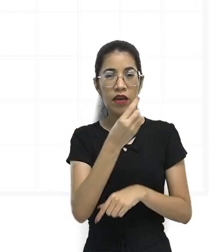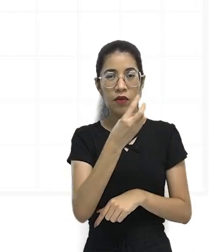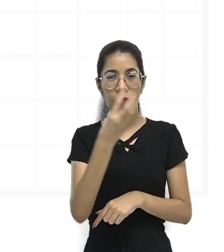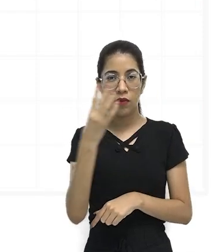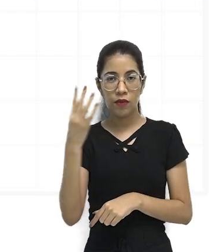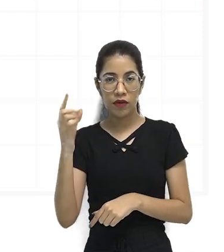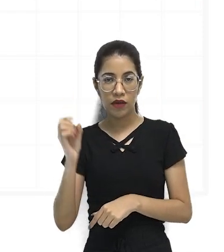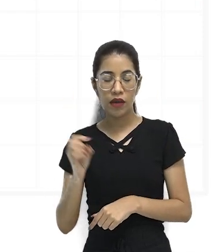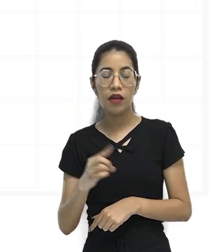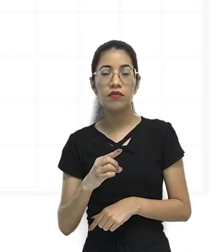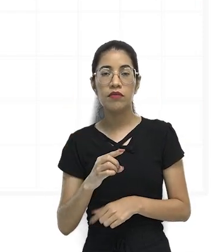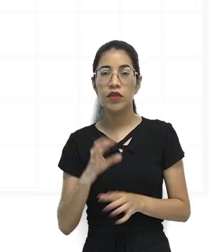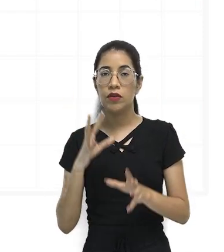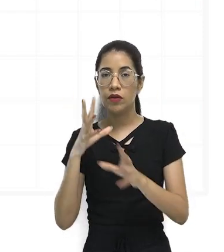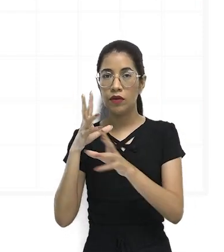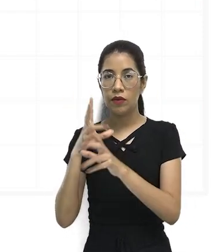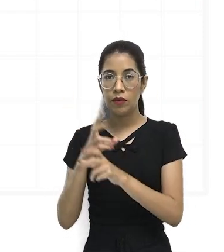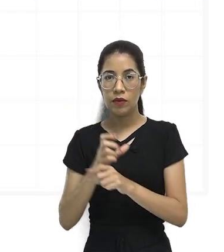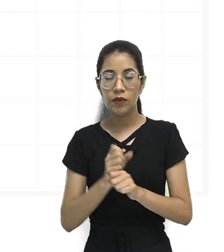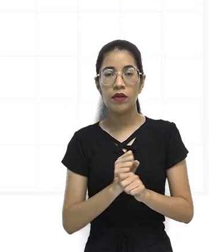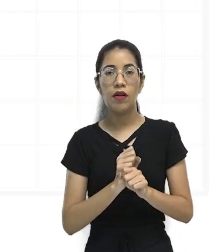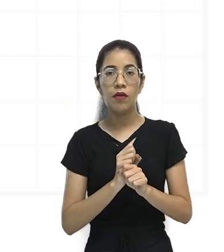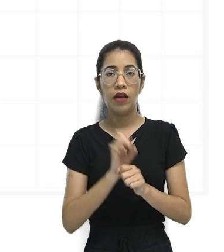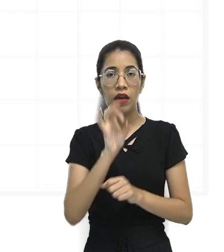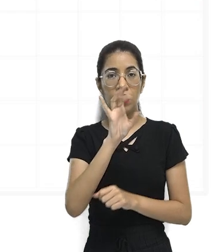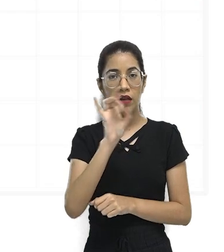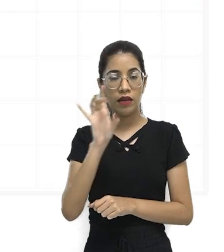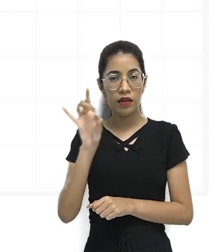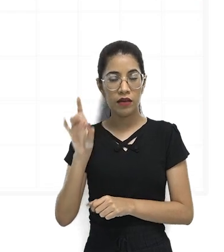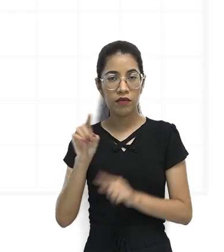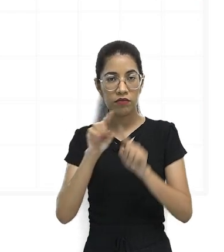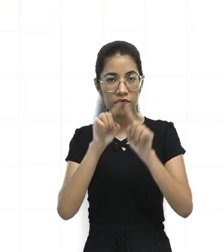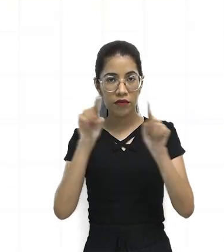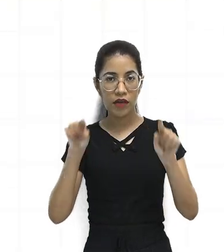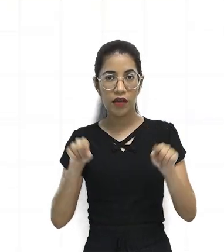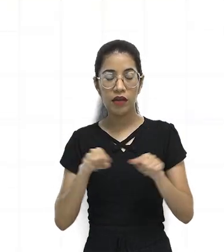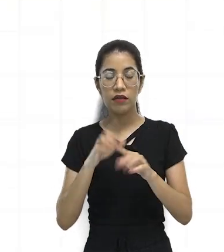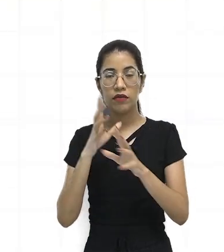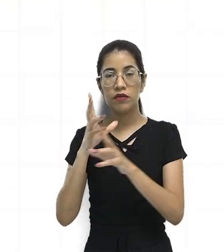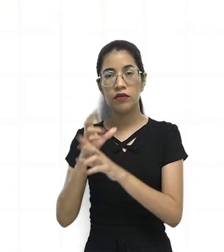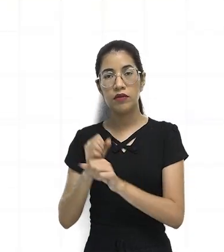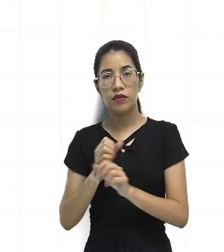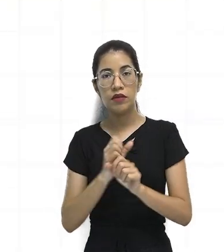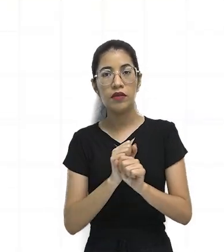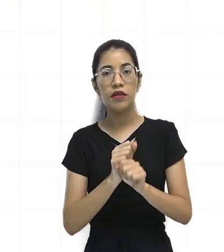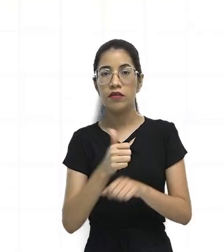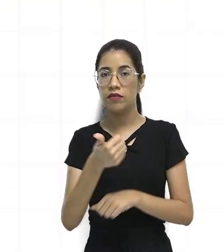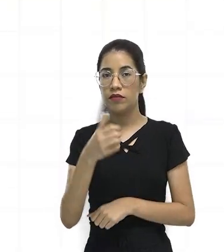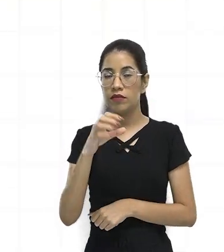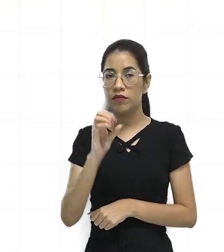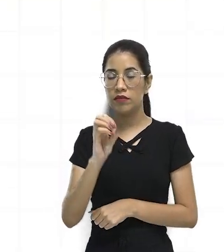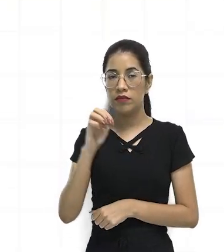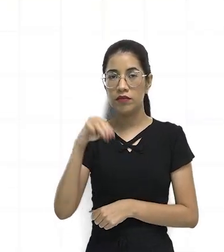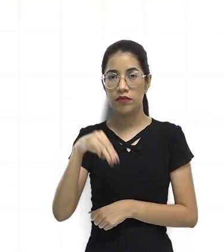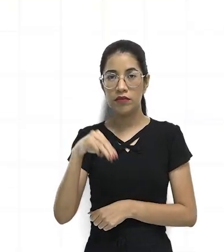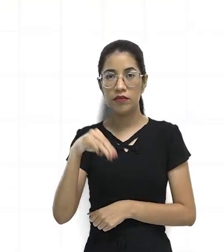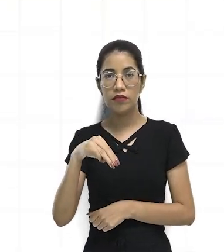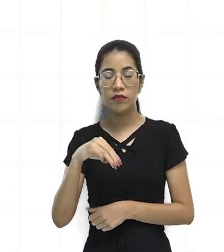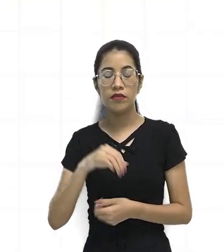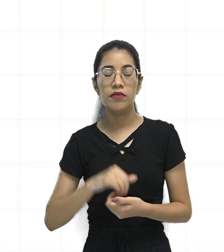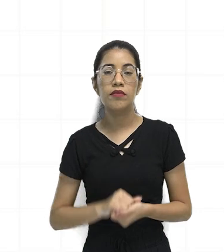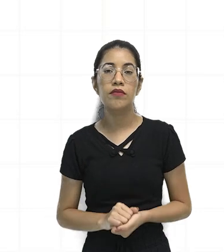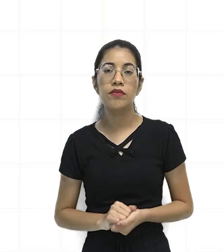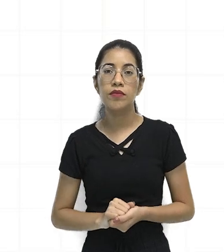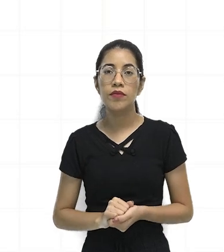segmentos, e cada um deles vale 1 metro, então nós temos um total de 10 metros de